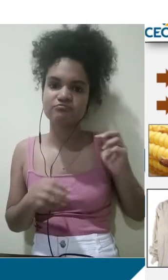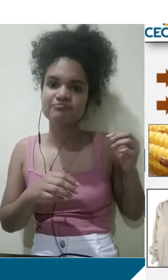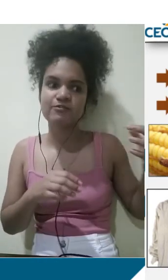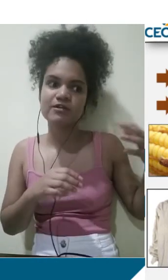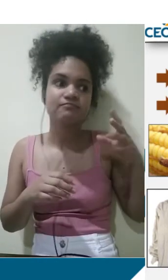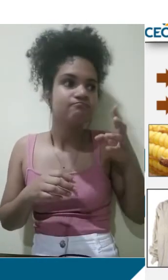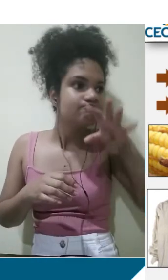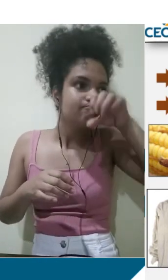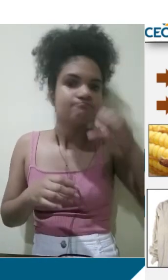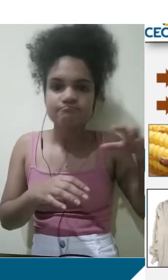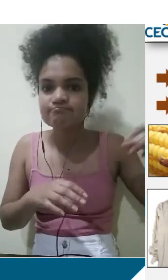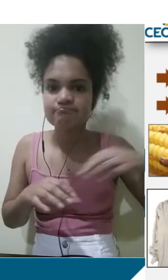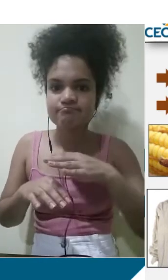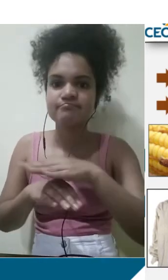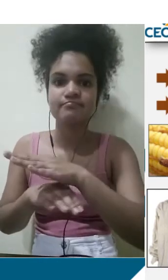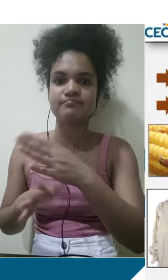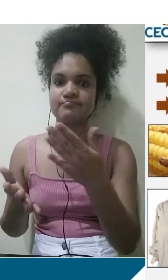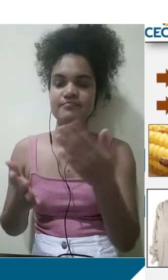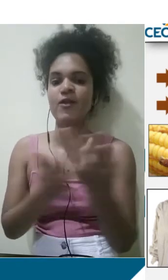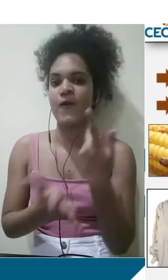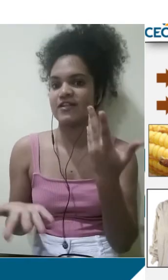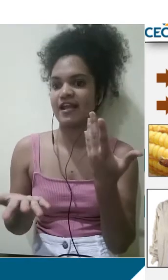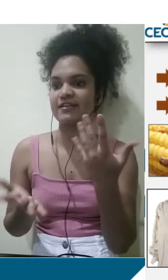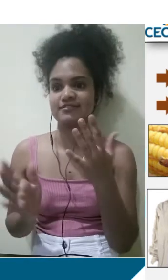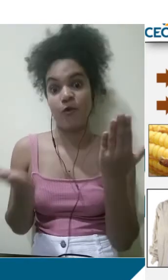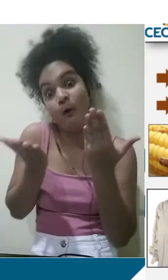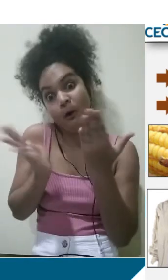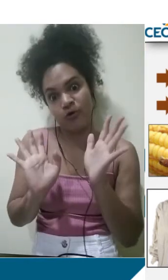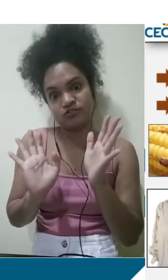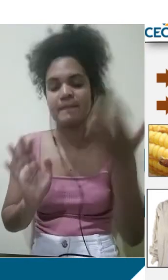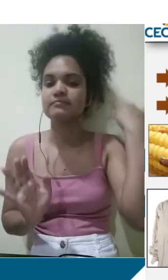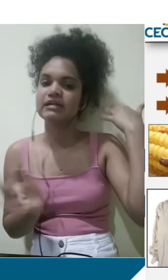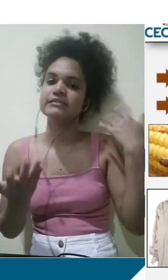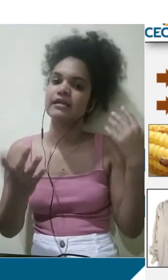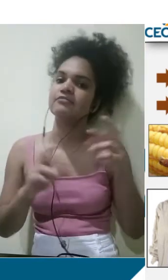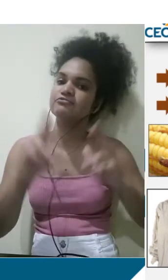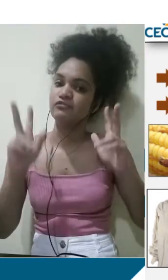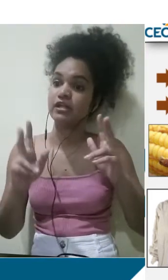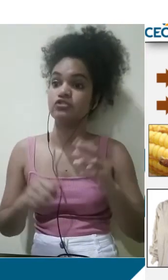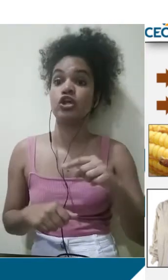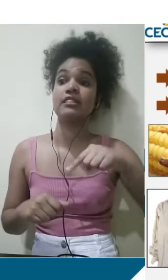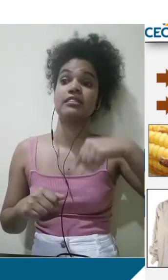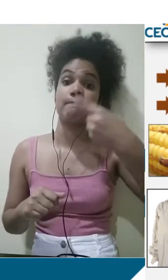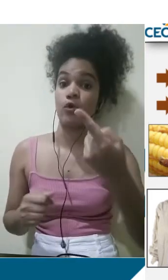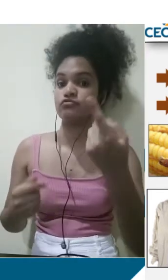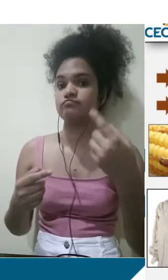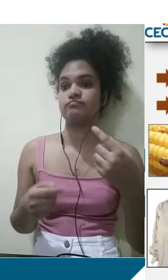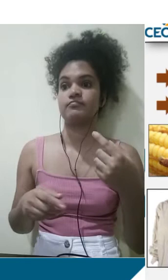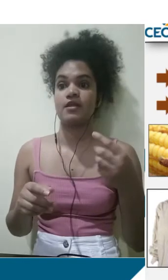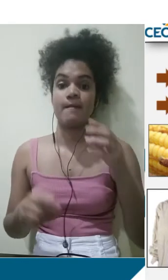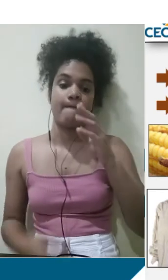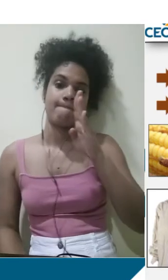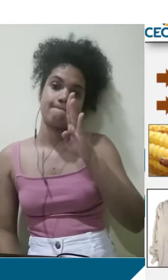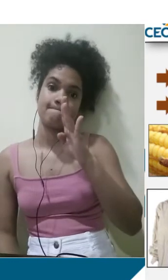da geração espontânea naquela época era extremamente difundida. A teoria que mais tarde ficou conhecida como biogênese